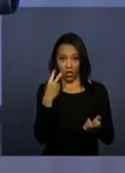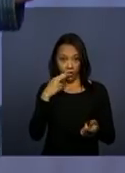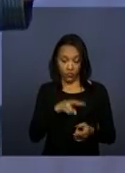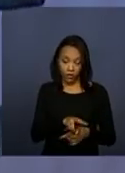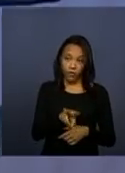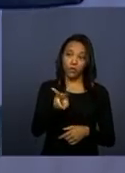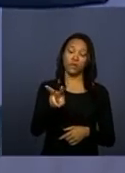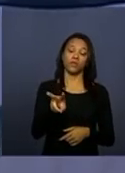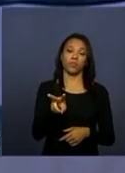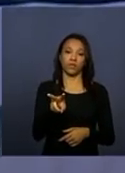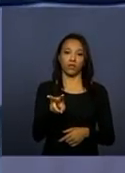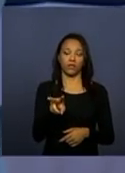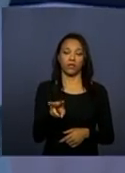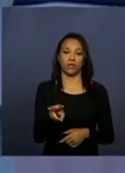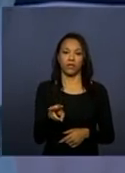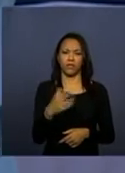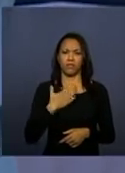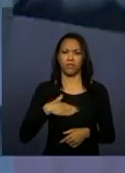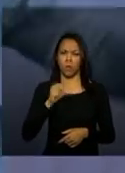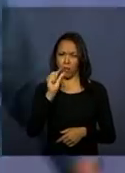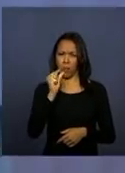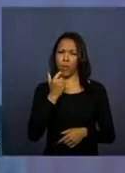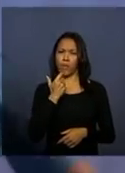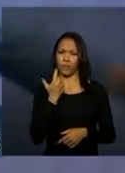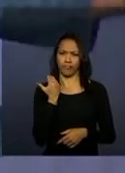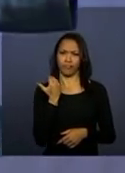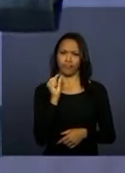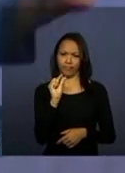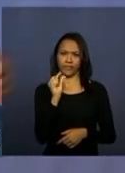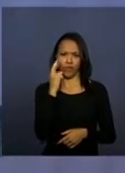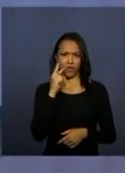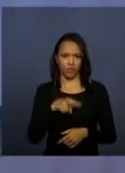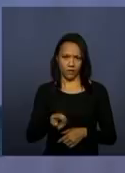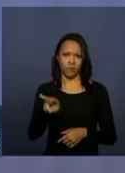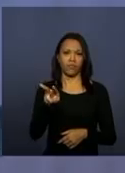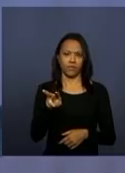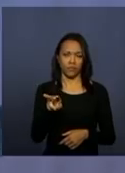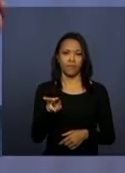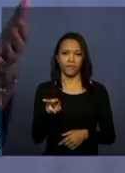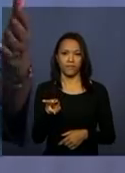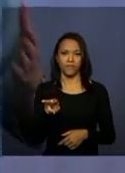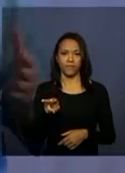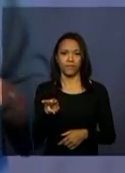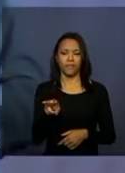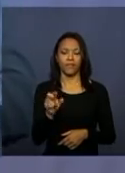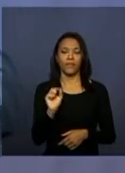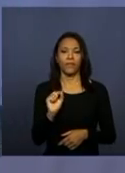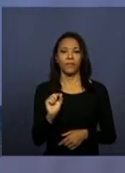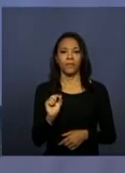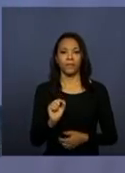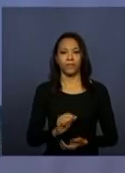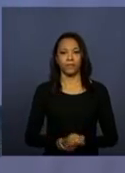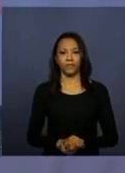momento, há pouco tempo atrás, nós presenciamos